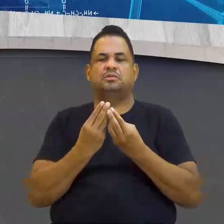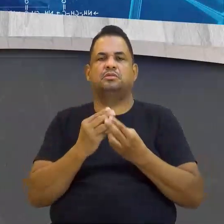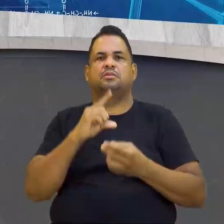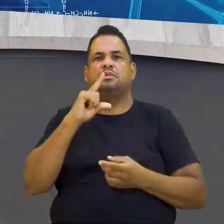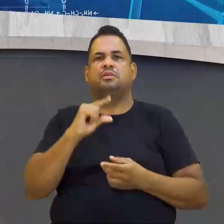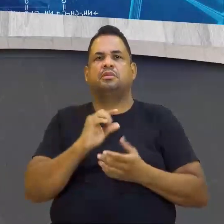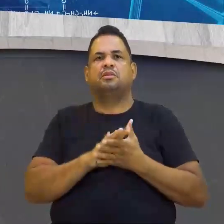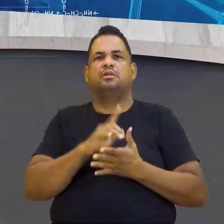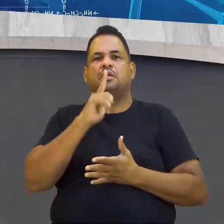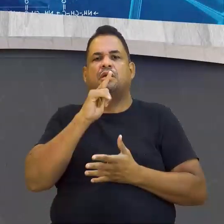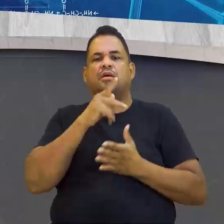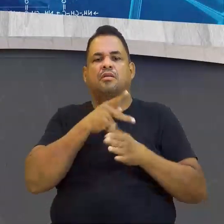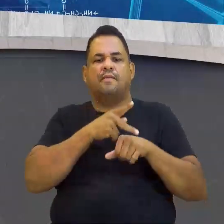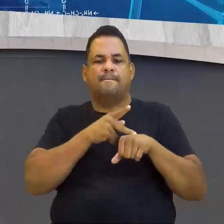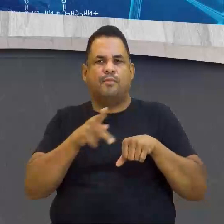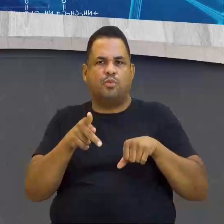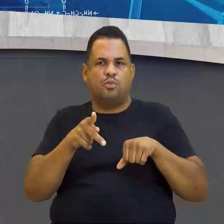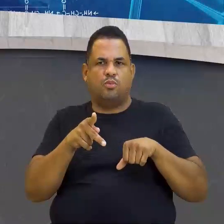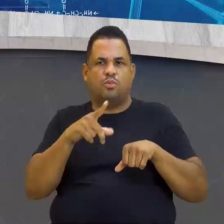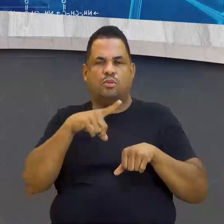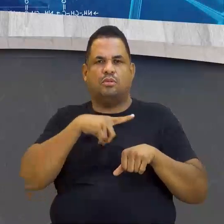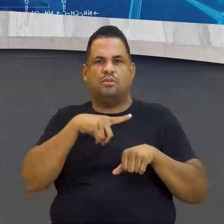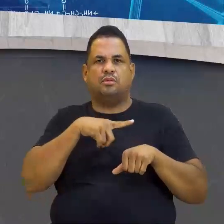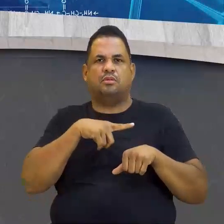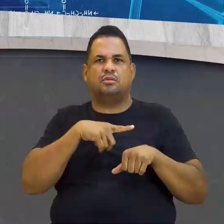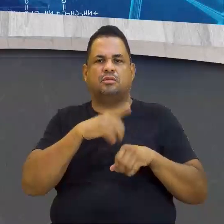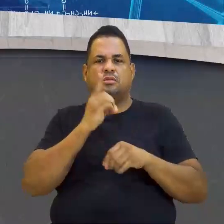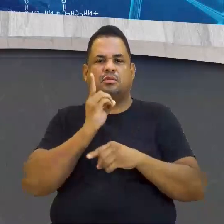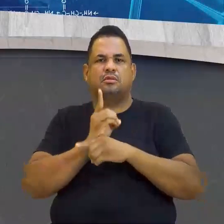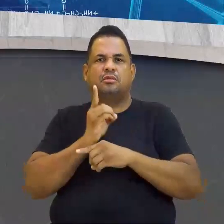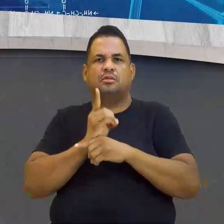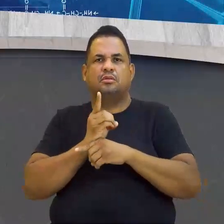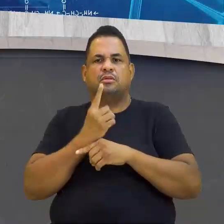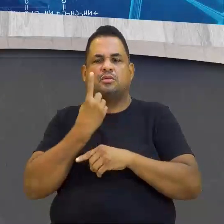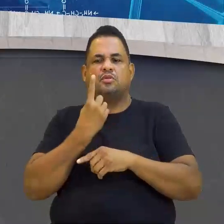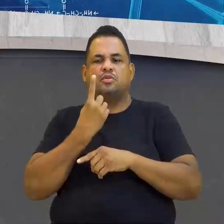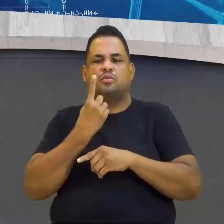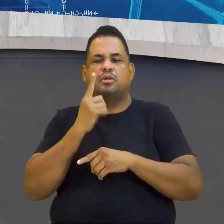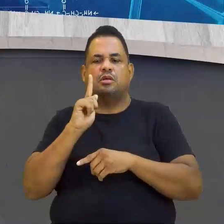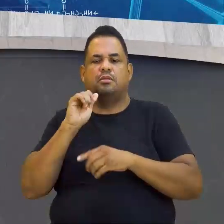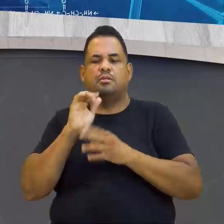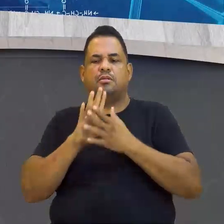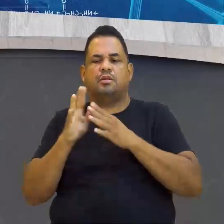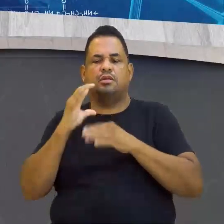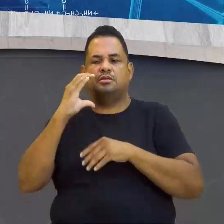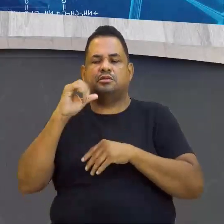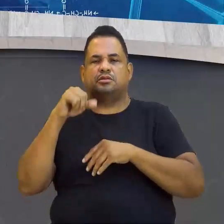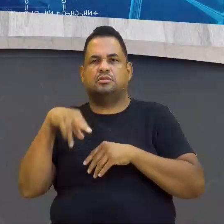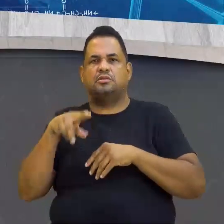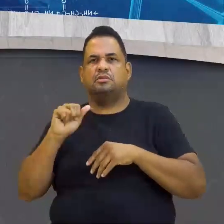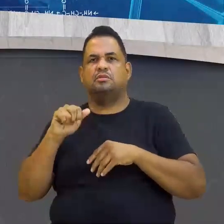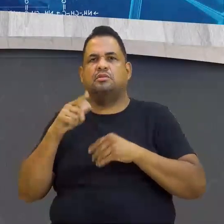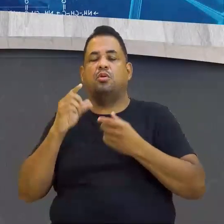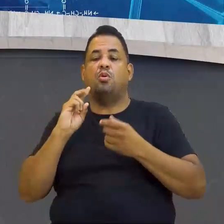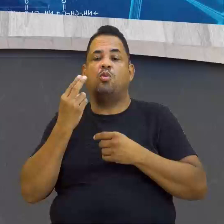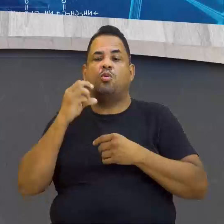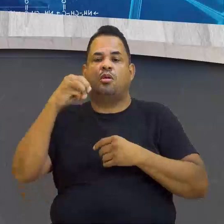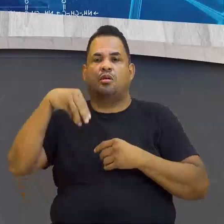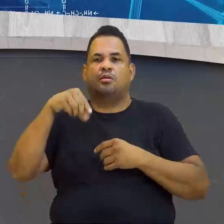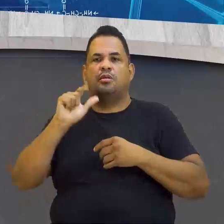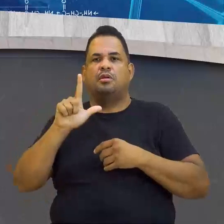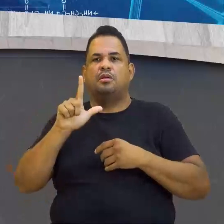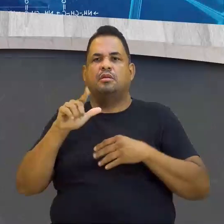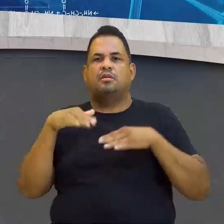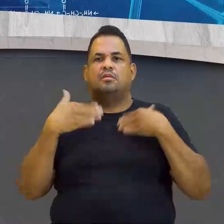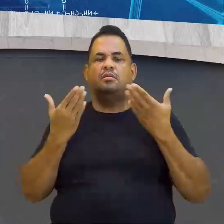água pura, a densidade dela é de 1 grama por centímetros cúbicos ou 1 grama por ml. Quando